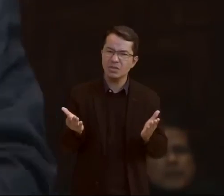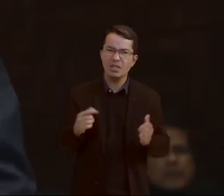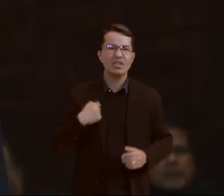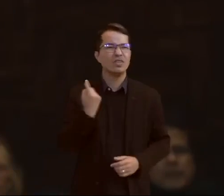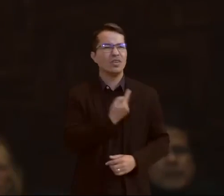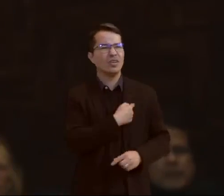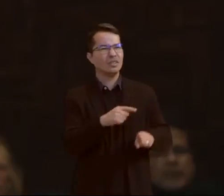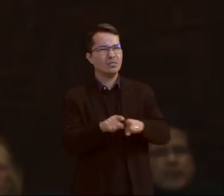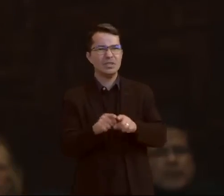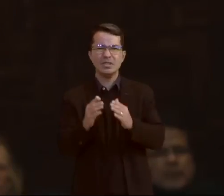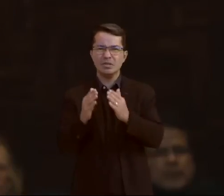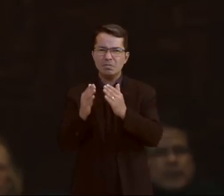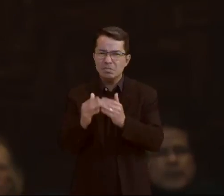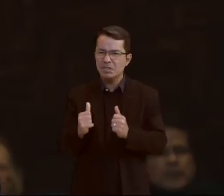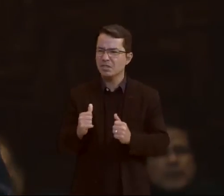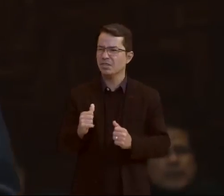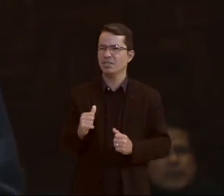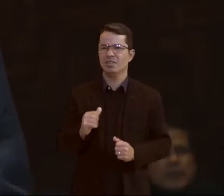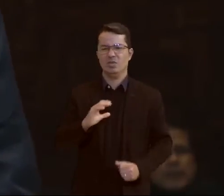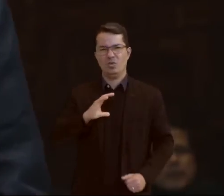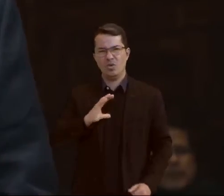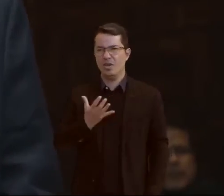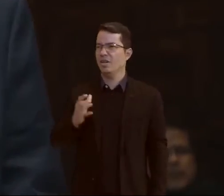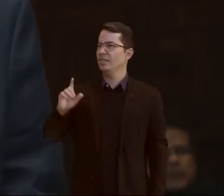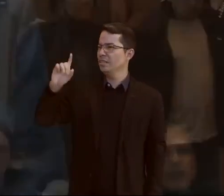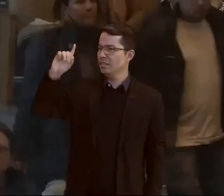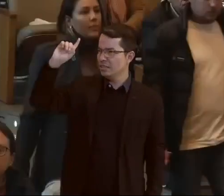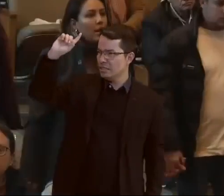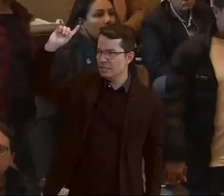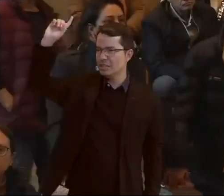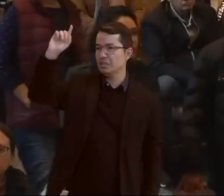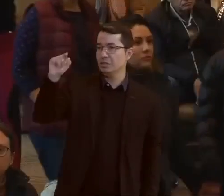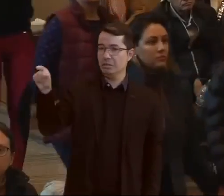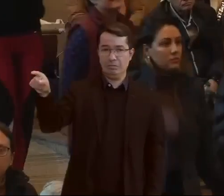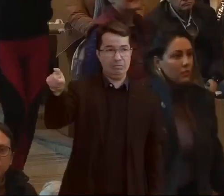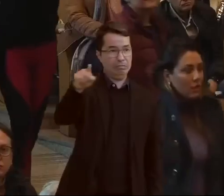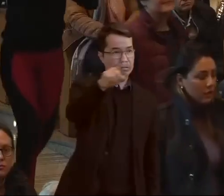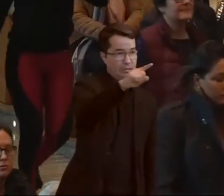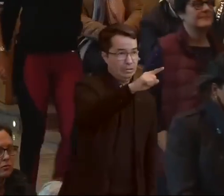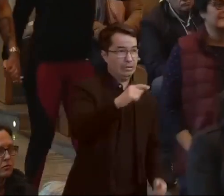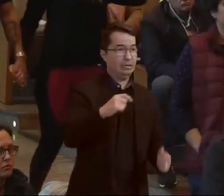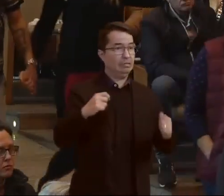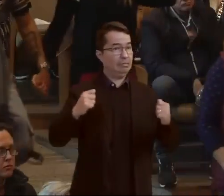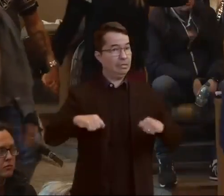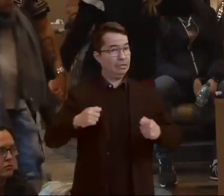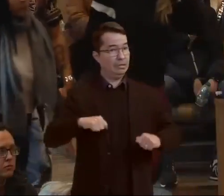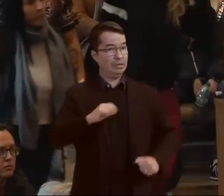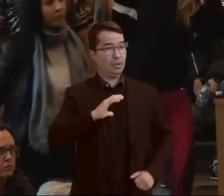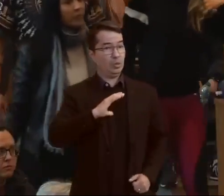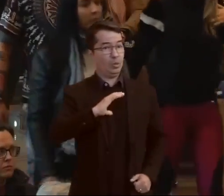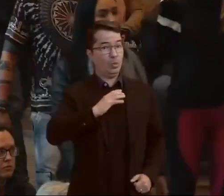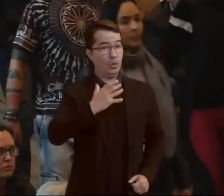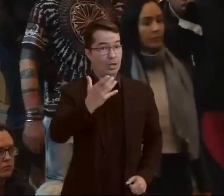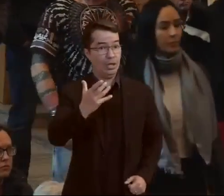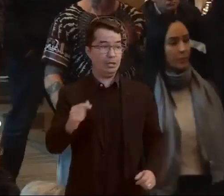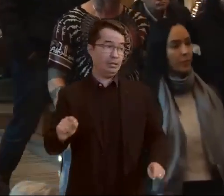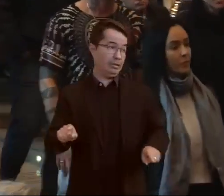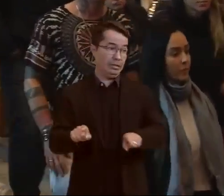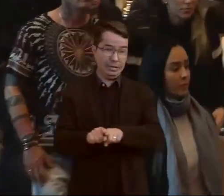pedir coragem. Algumas decisões que você vai ter que tomar vão pedir uma